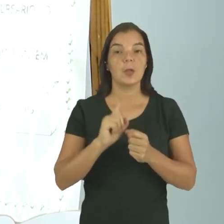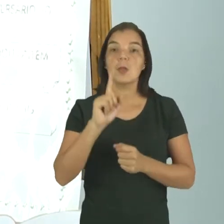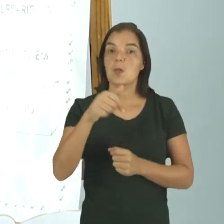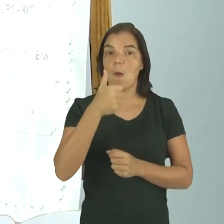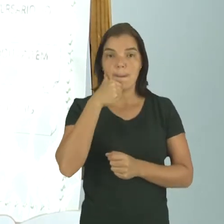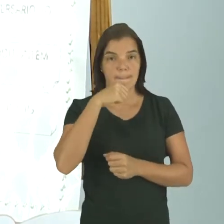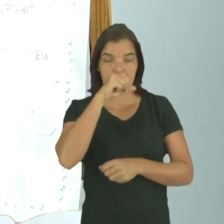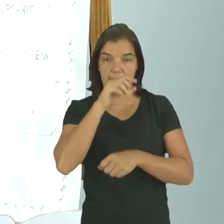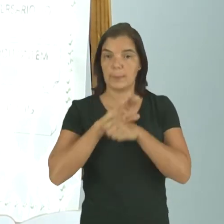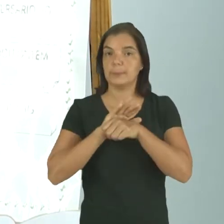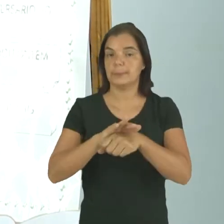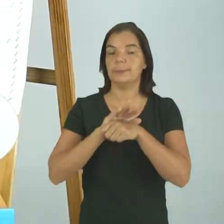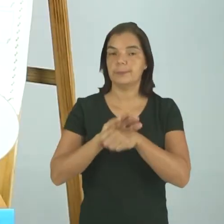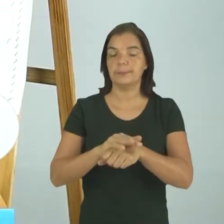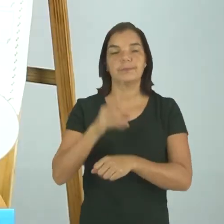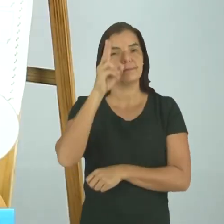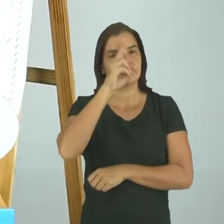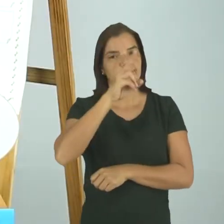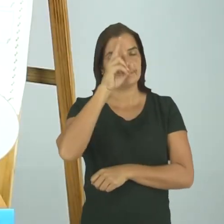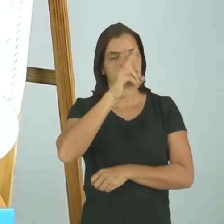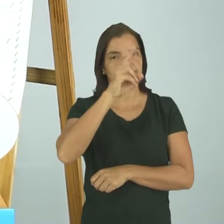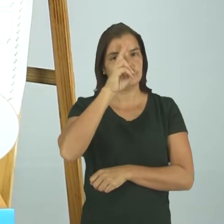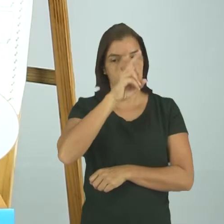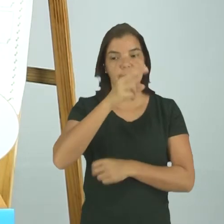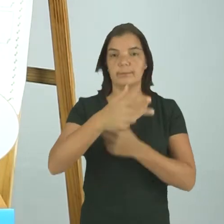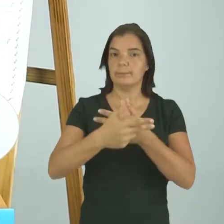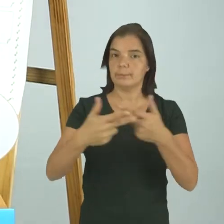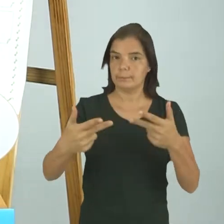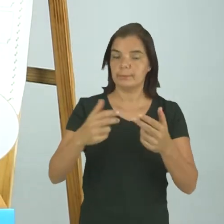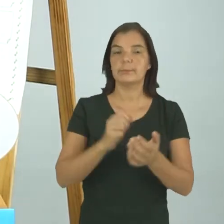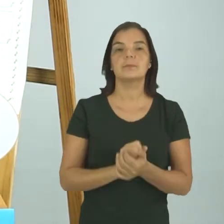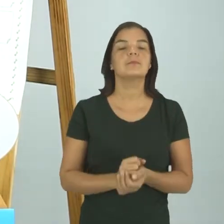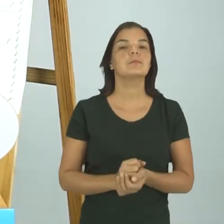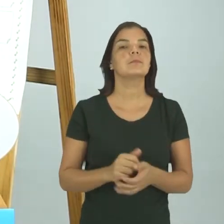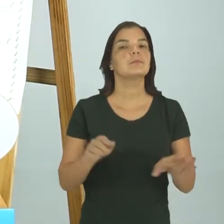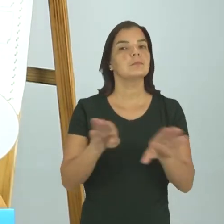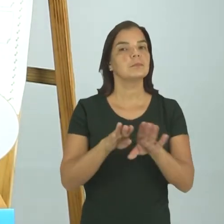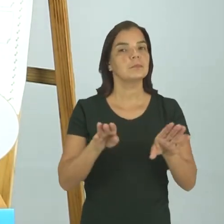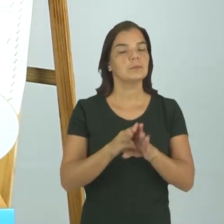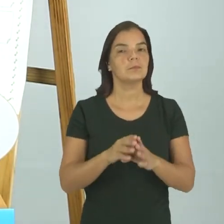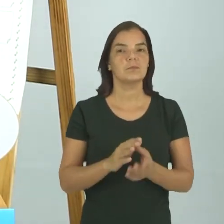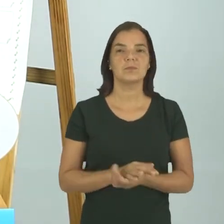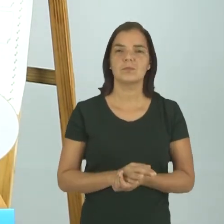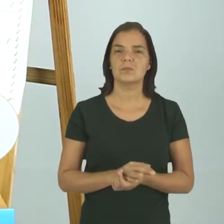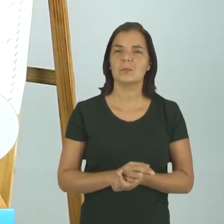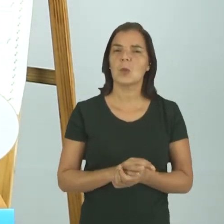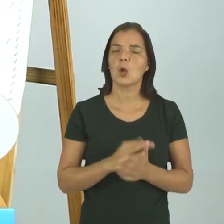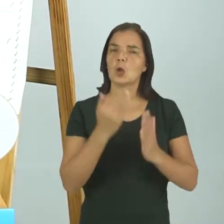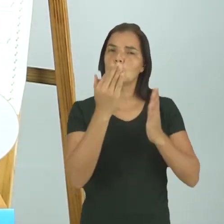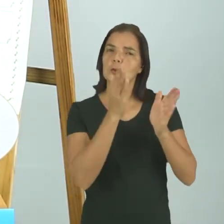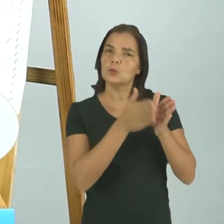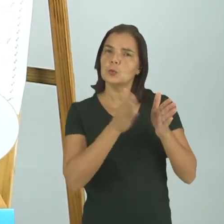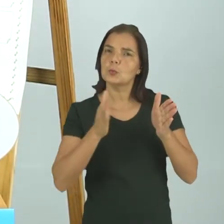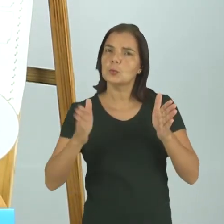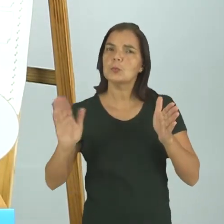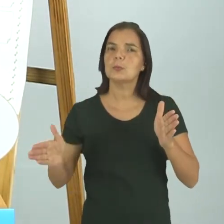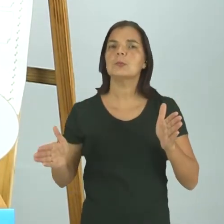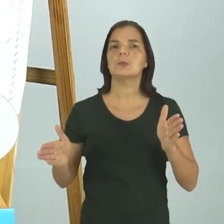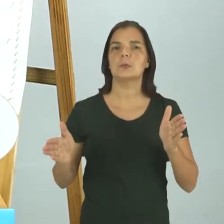dele ajudou a lembrar dessas ações, que estão de uma ordem